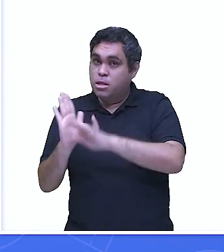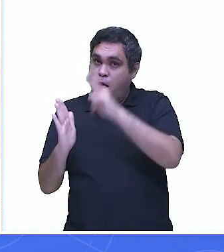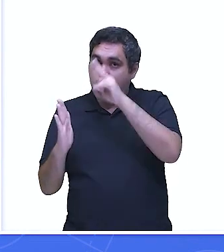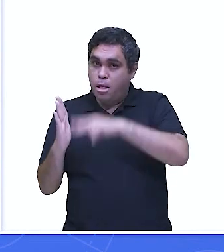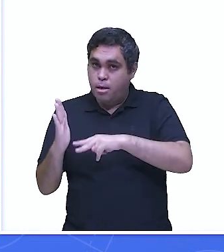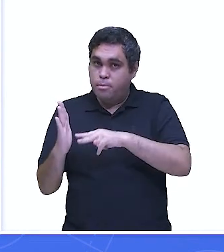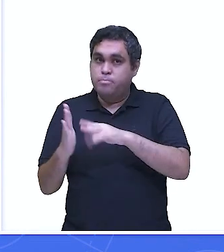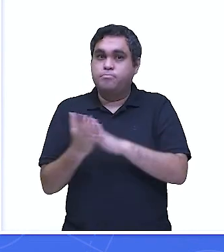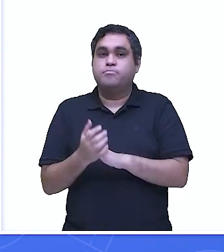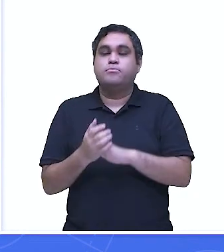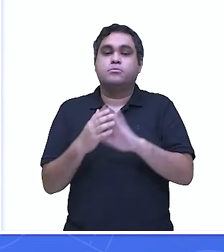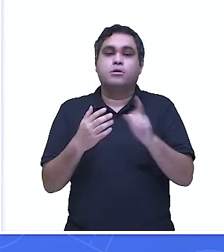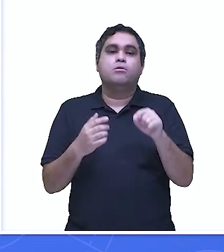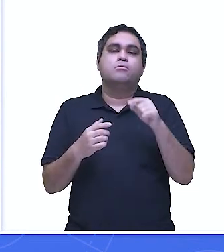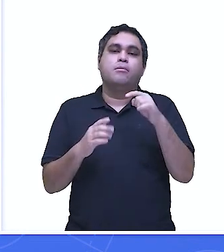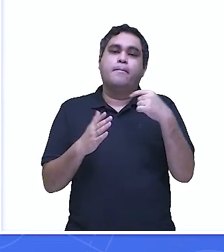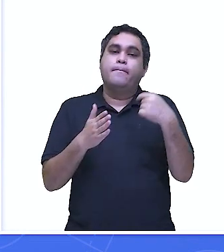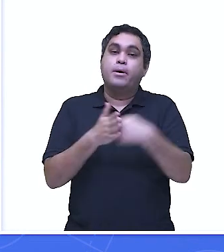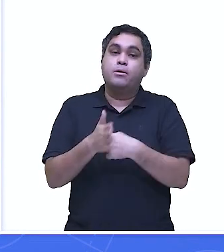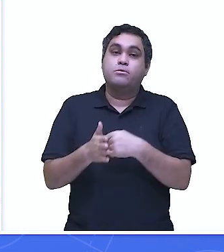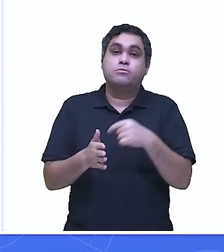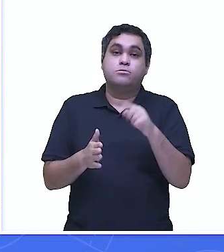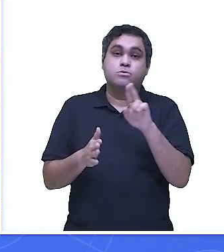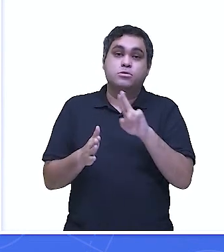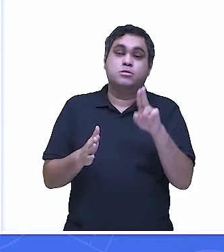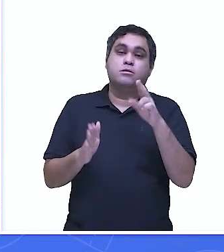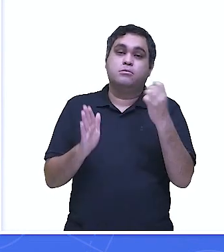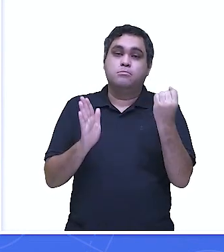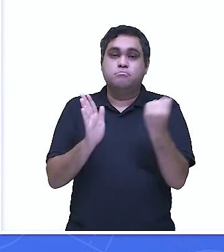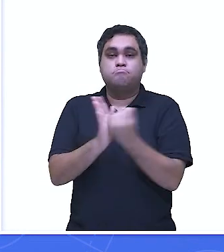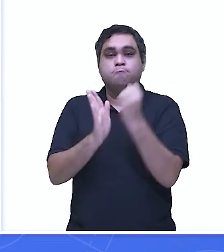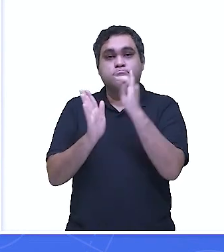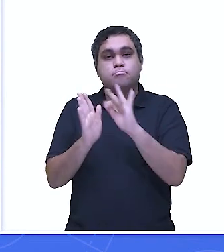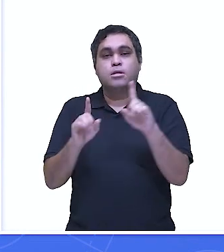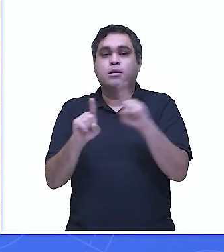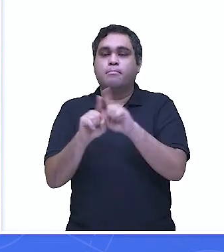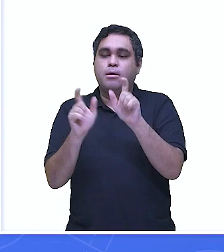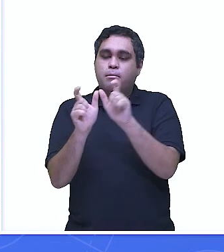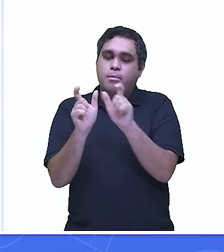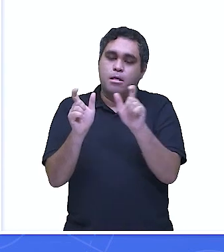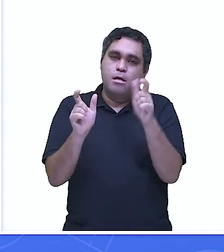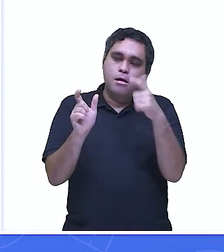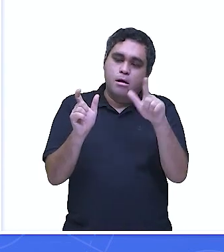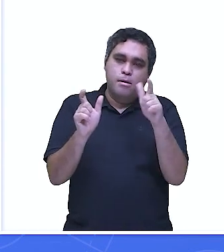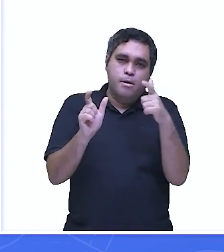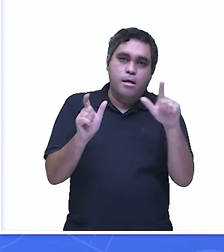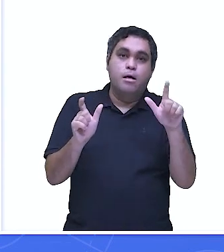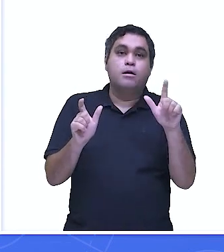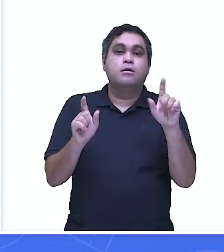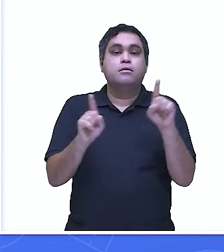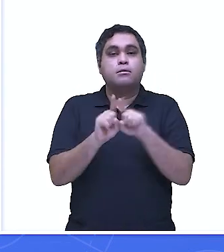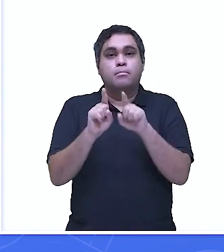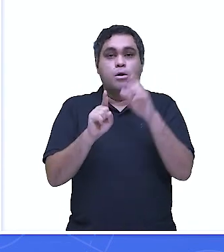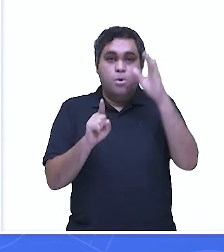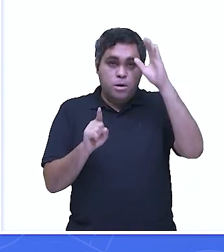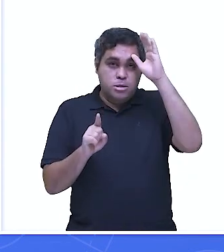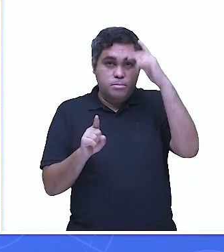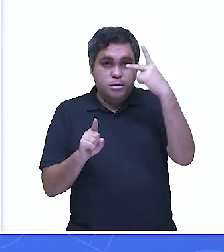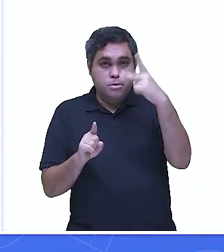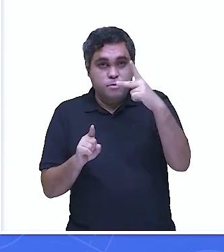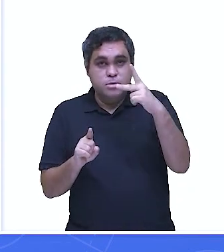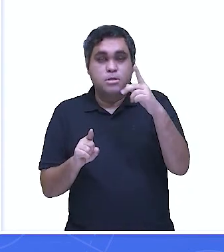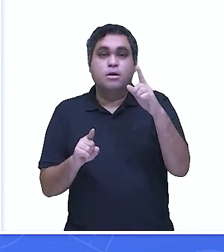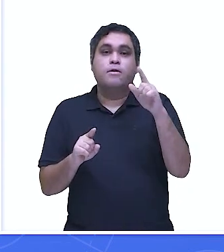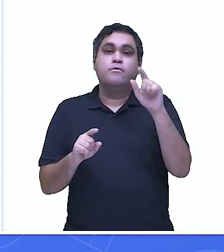palavras repetidas e todo o seu conhecimento prévio, tudo que você sabe de inglês, vocês vão marcar a alternativa que não está